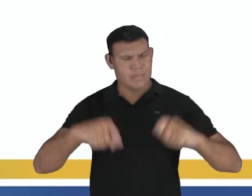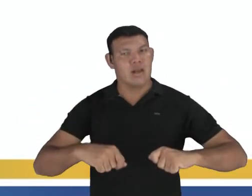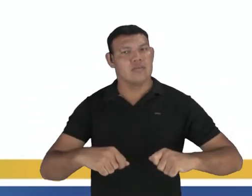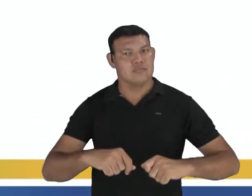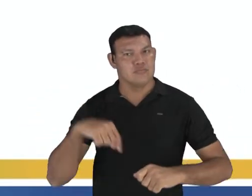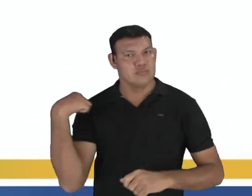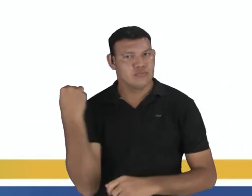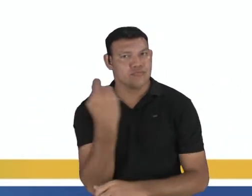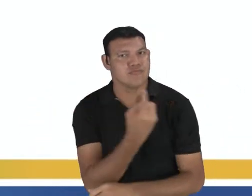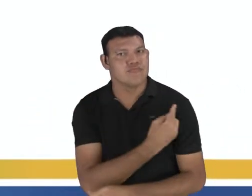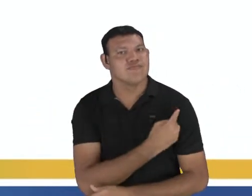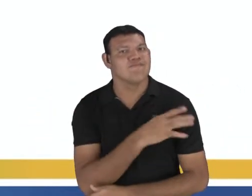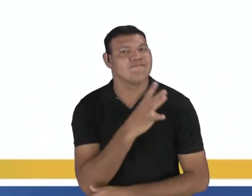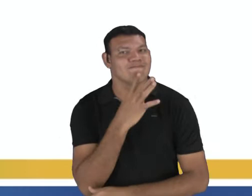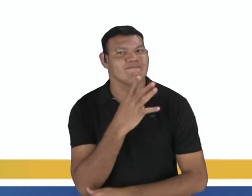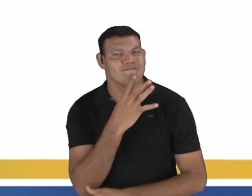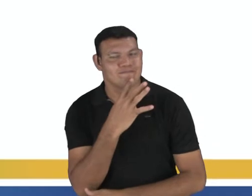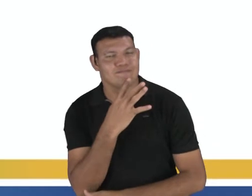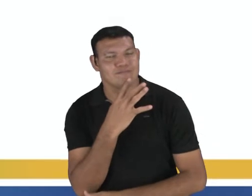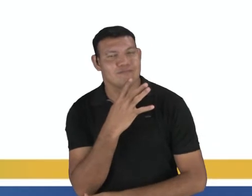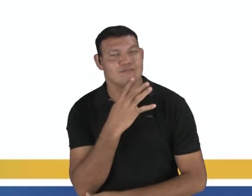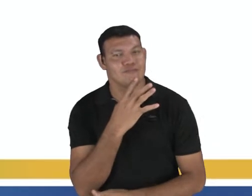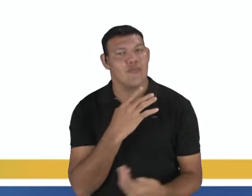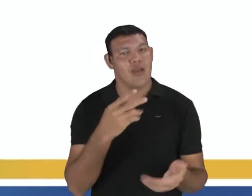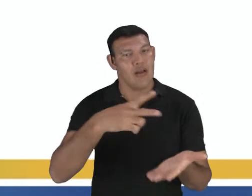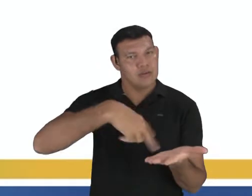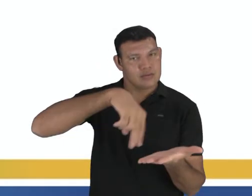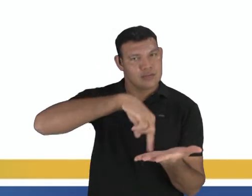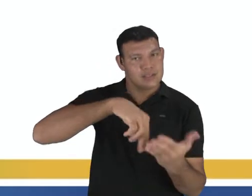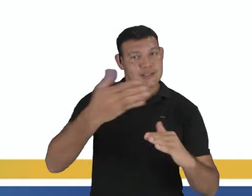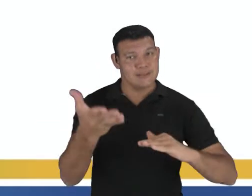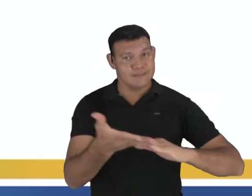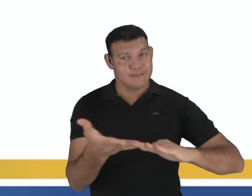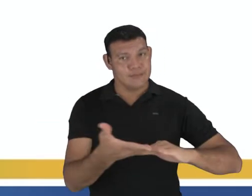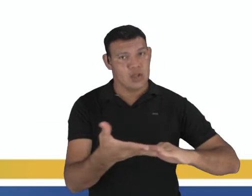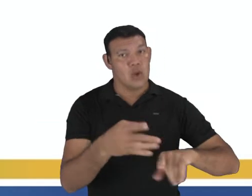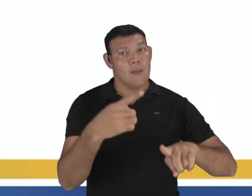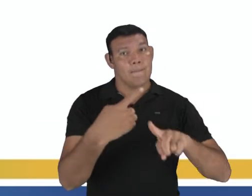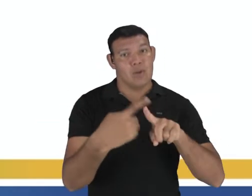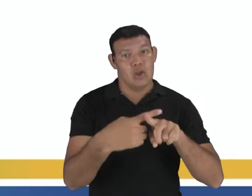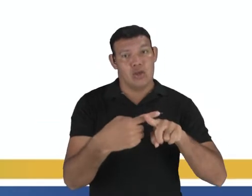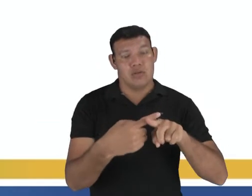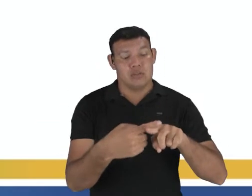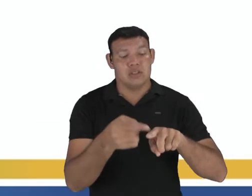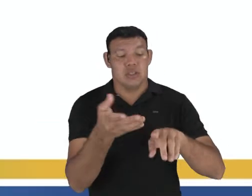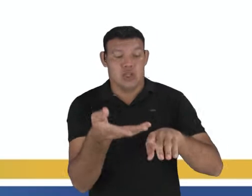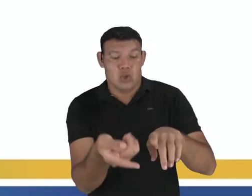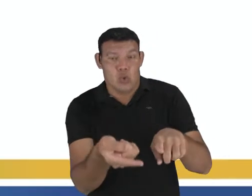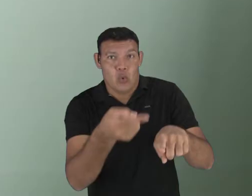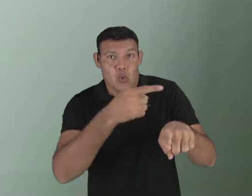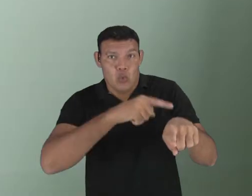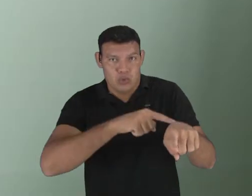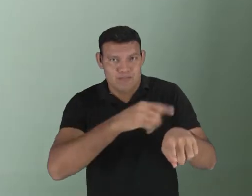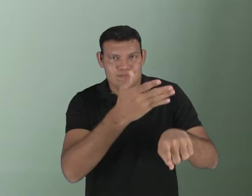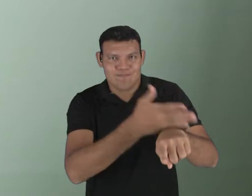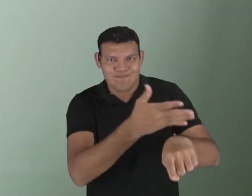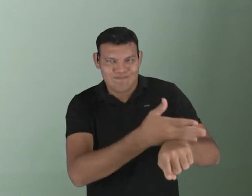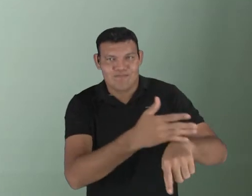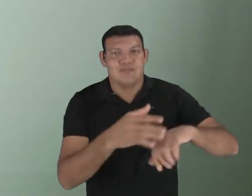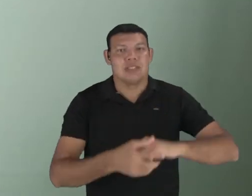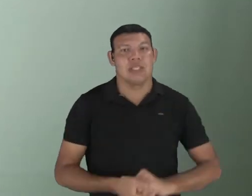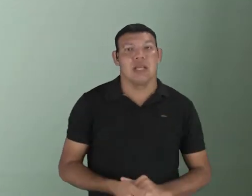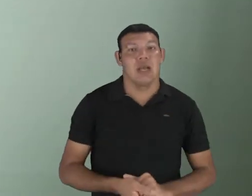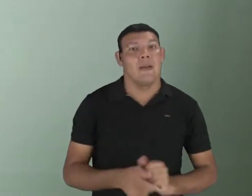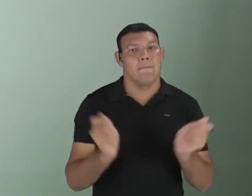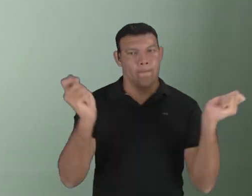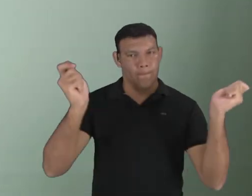permitir que nós tenhamos o que conhecemos hoje como dança contemporânea. Porque foi a dança moderna que